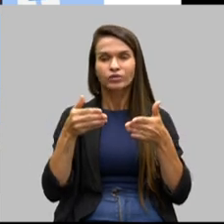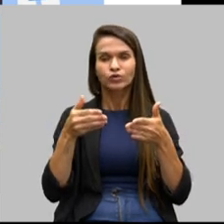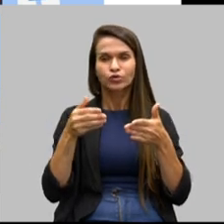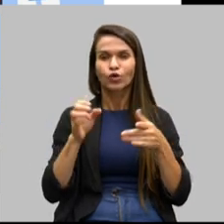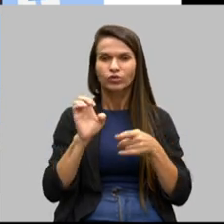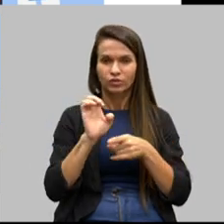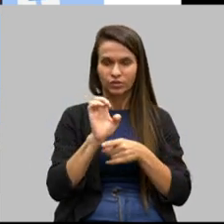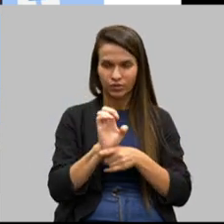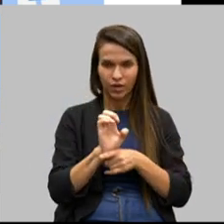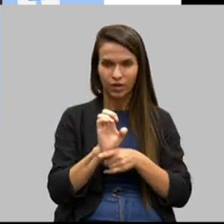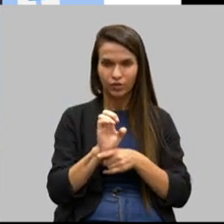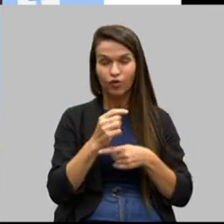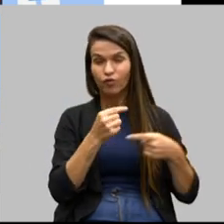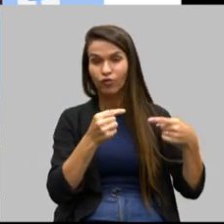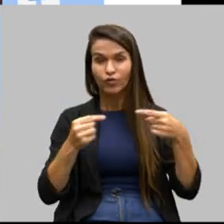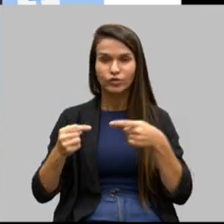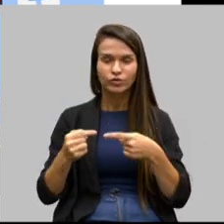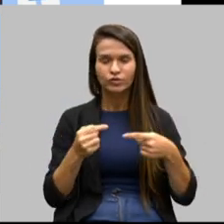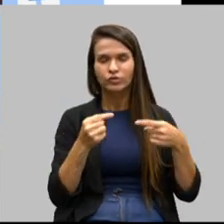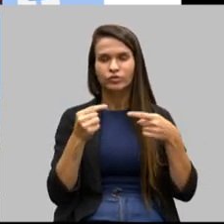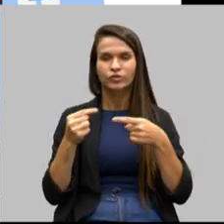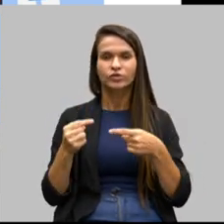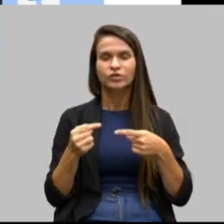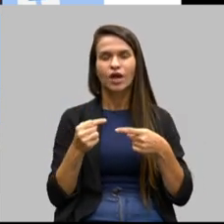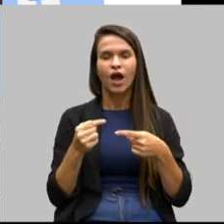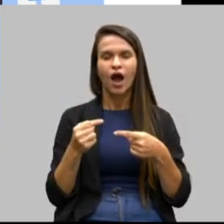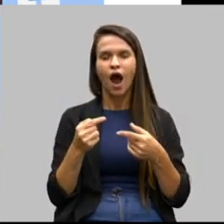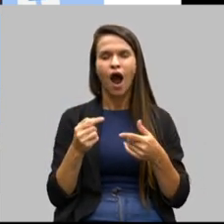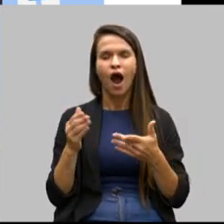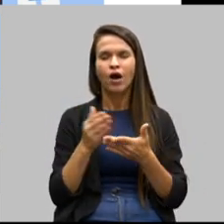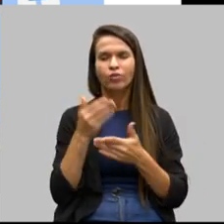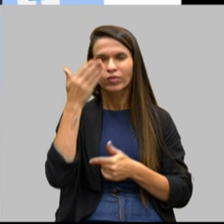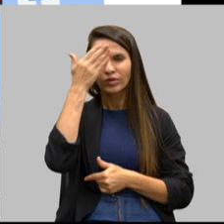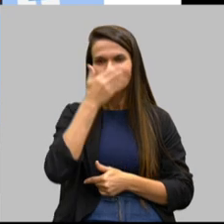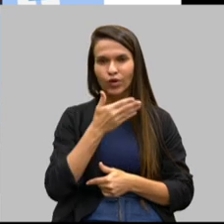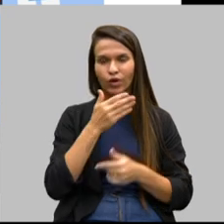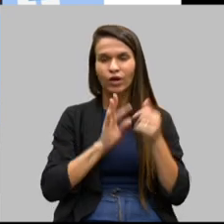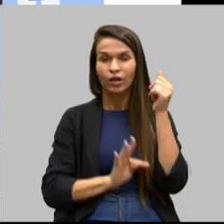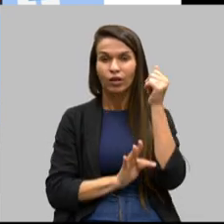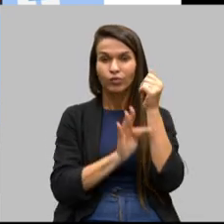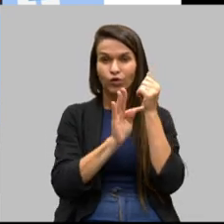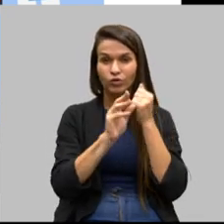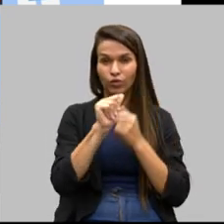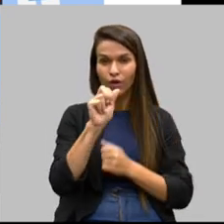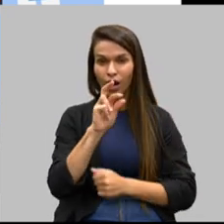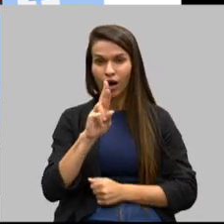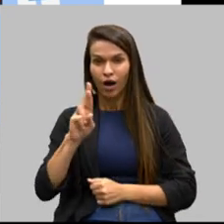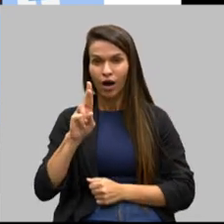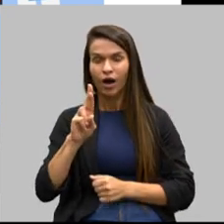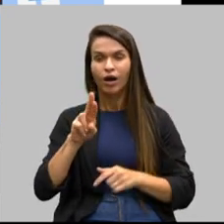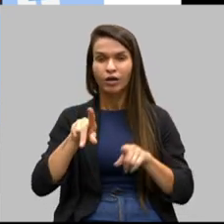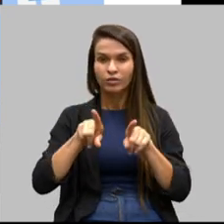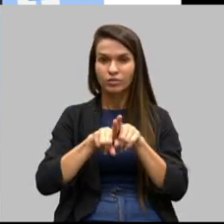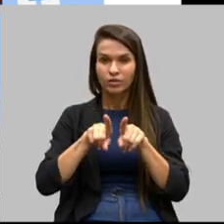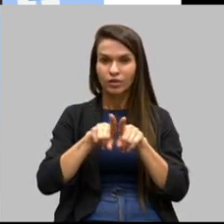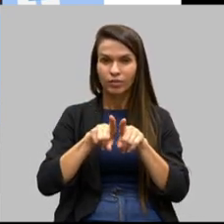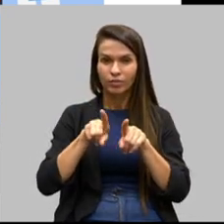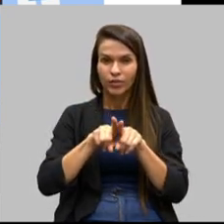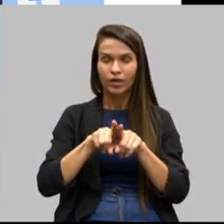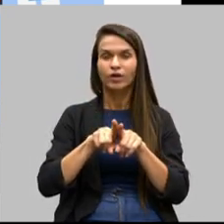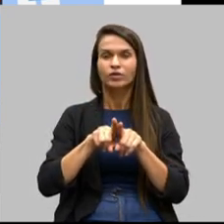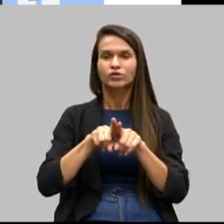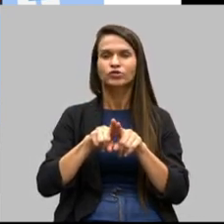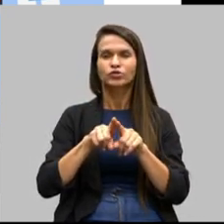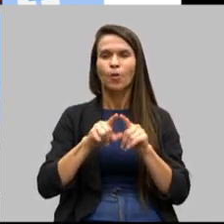Eu vou discutir algumas evidências na temperatura do ar e nos extremos, extremos de ondas de